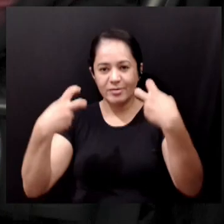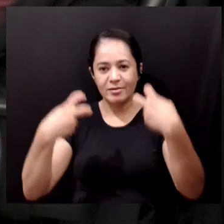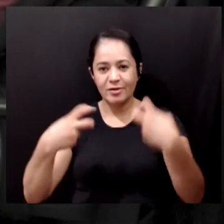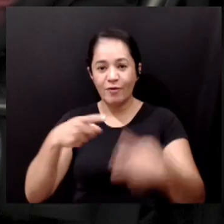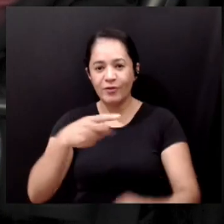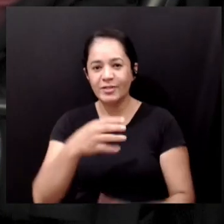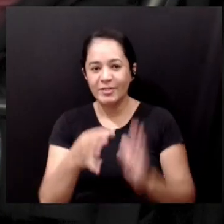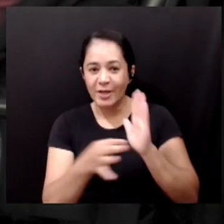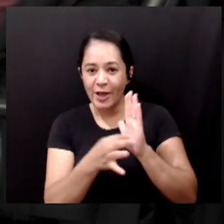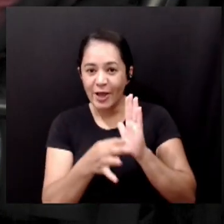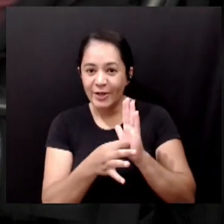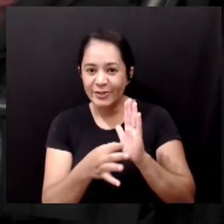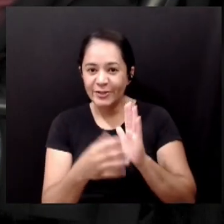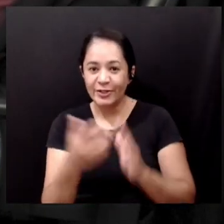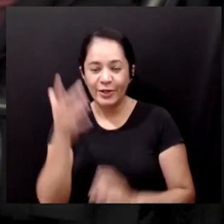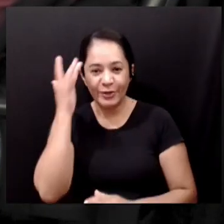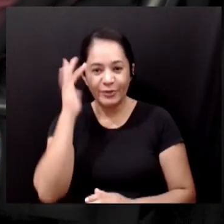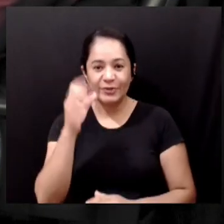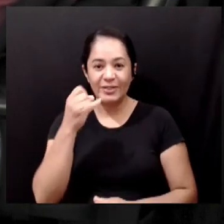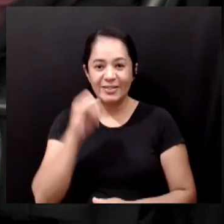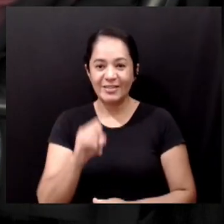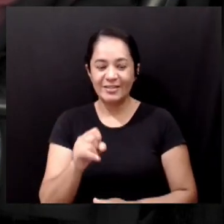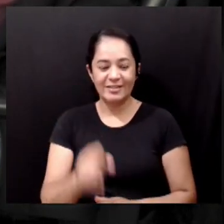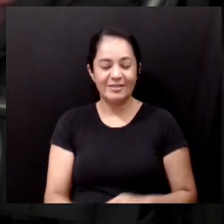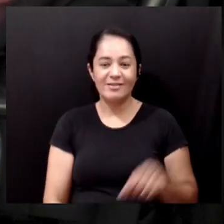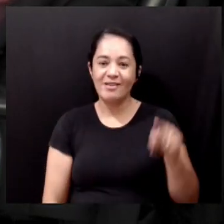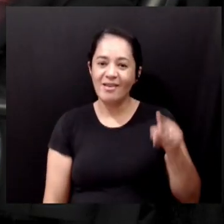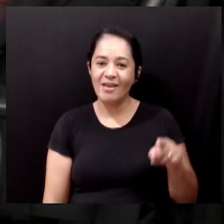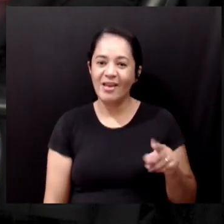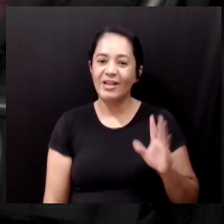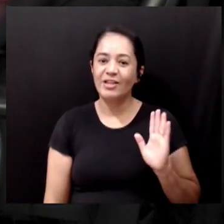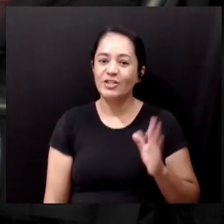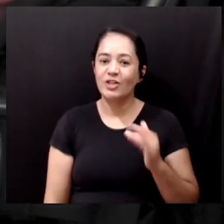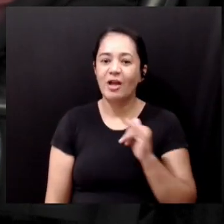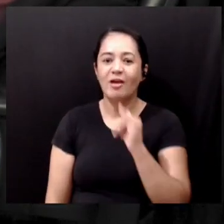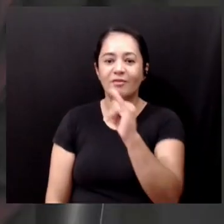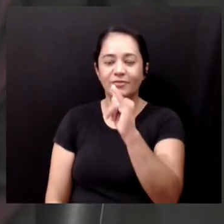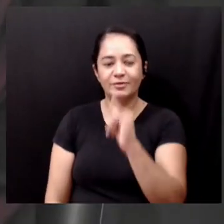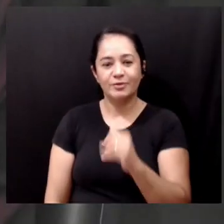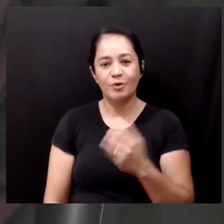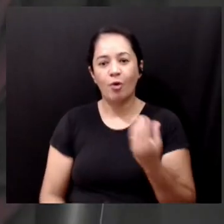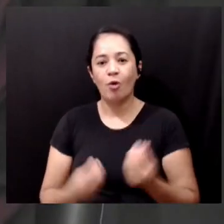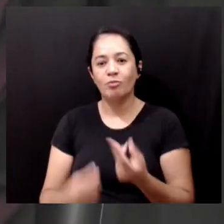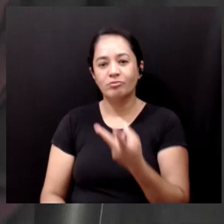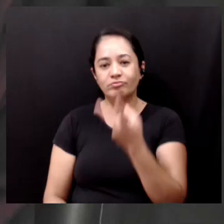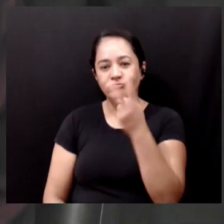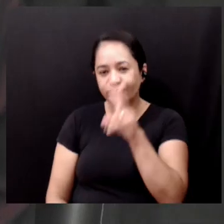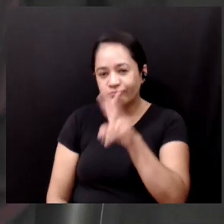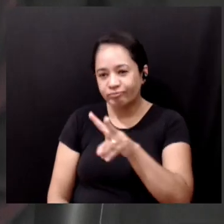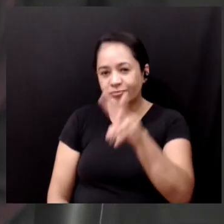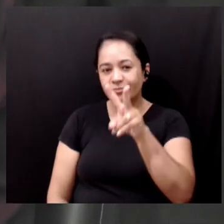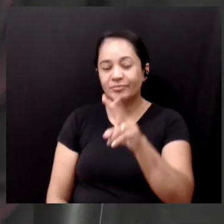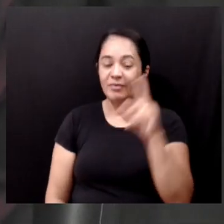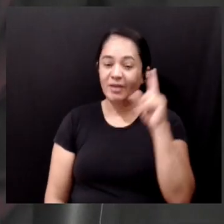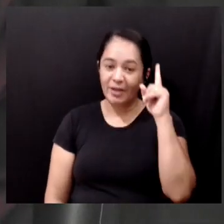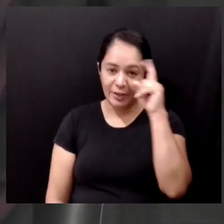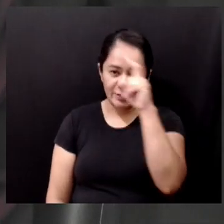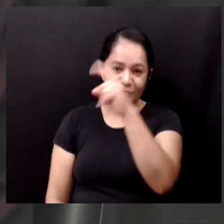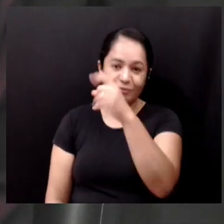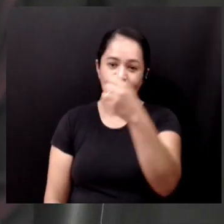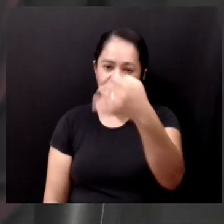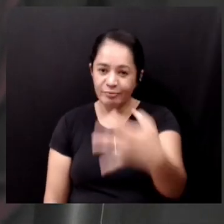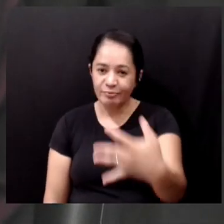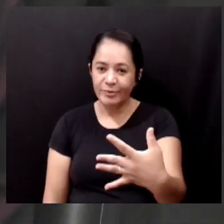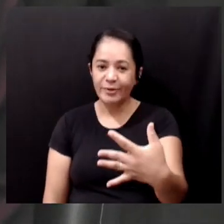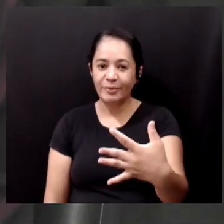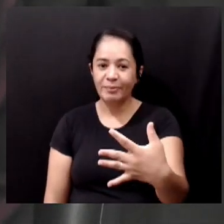já expressou como que ela te vê, assim. Olha, menina, é um pouco difícil de falar, né? Mas assim,